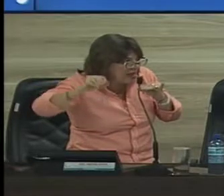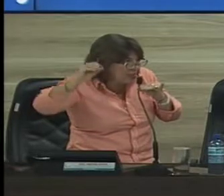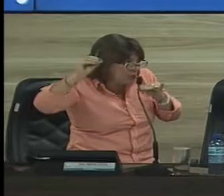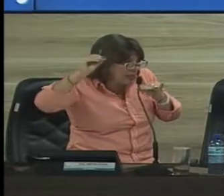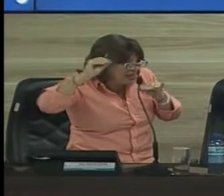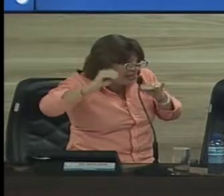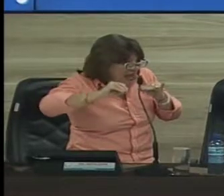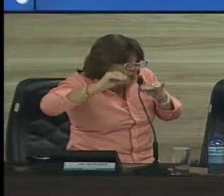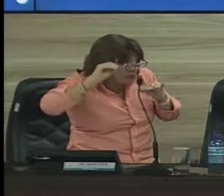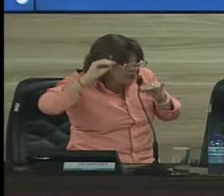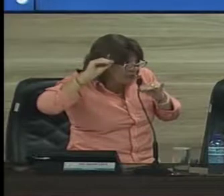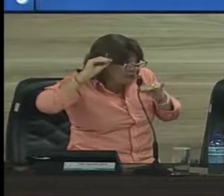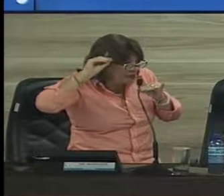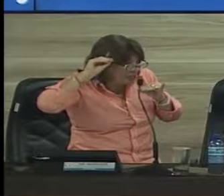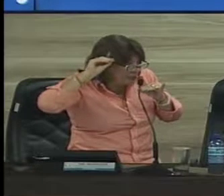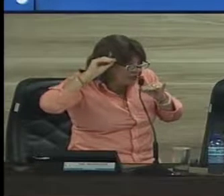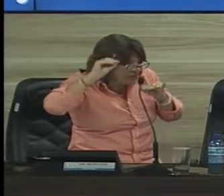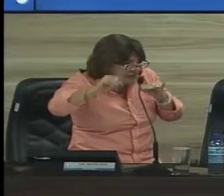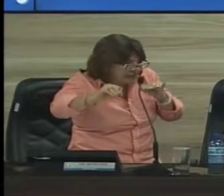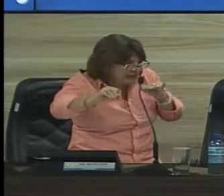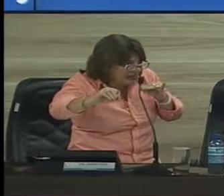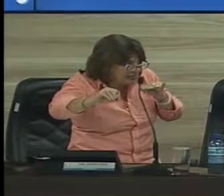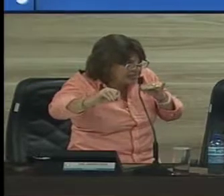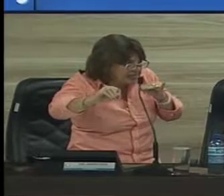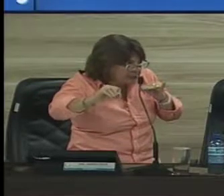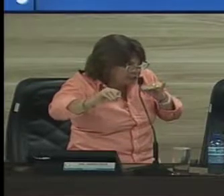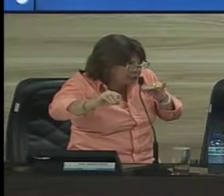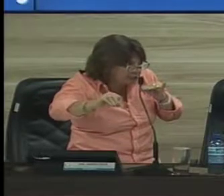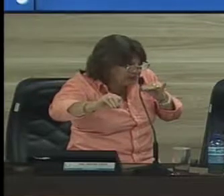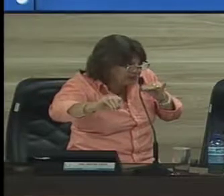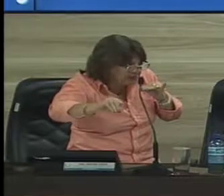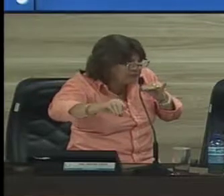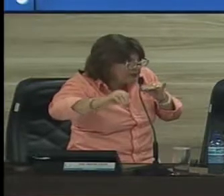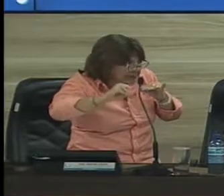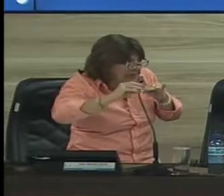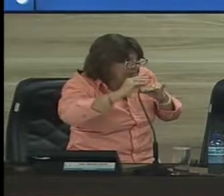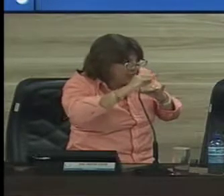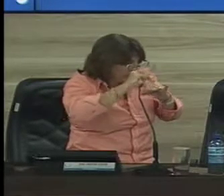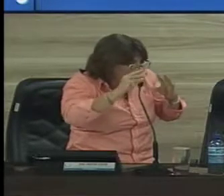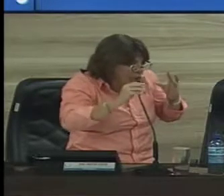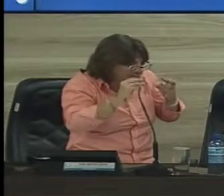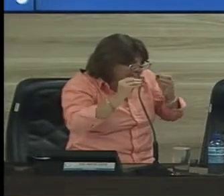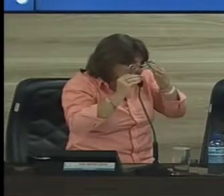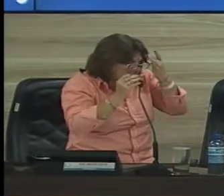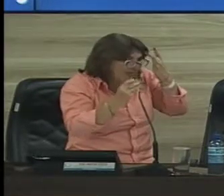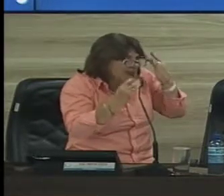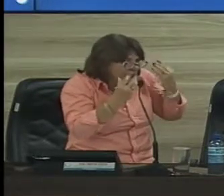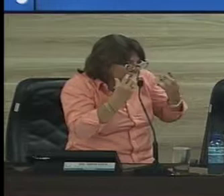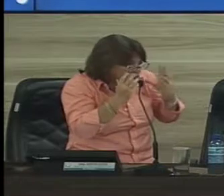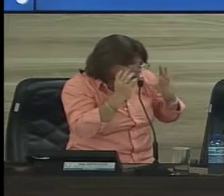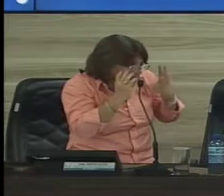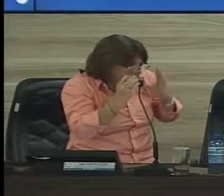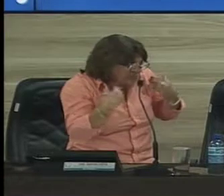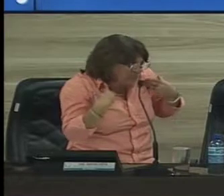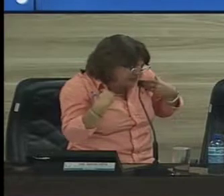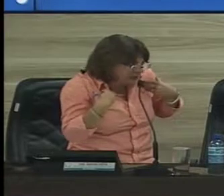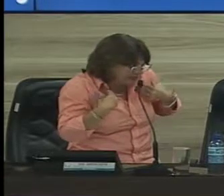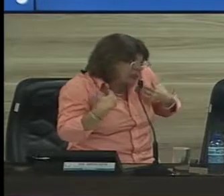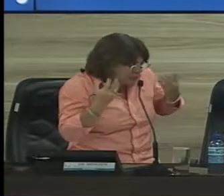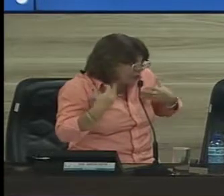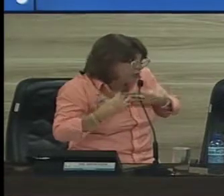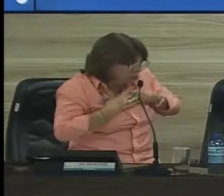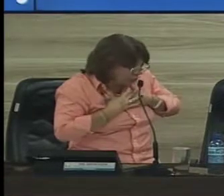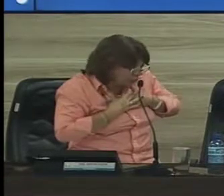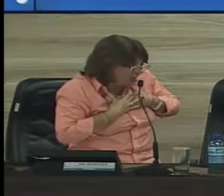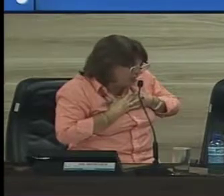com carro, carros que já frearam e já invadiram a calçada da ortopedia, né? Estou dando um exemplo assim, que é muito, para mim, é